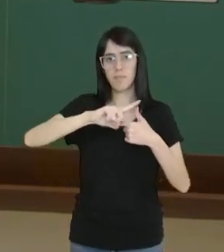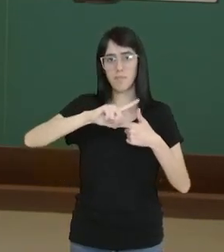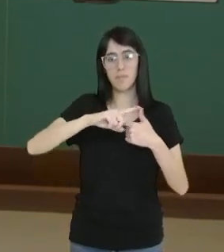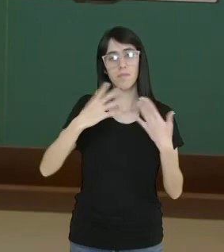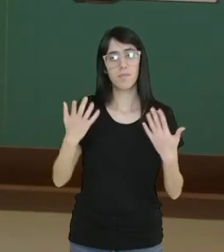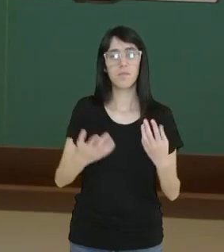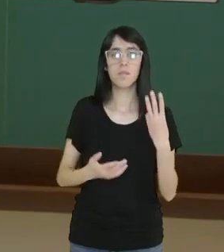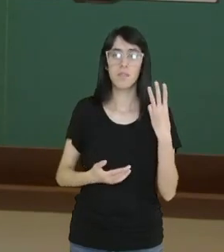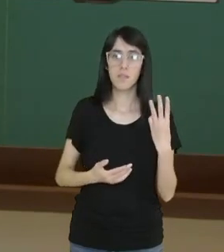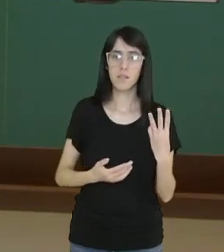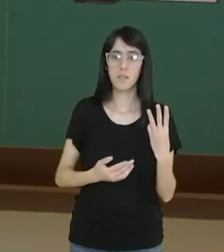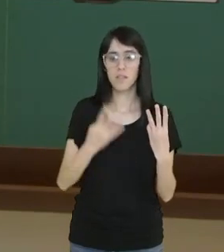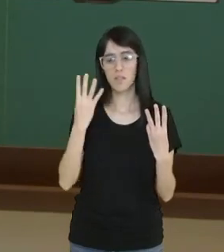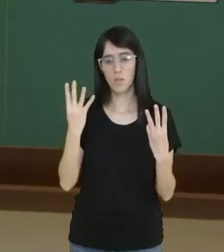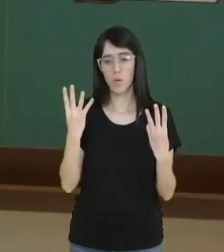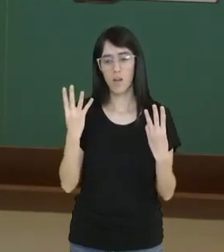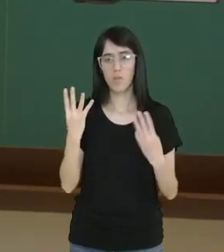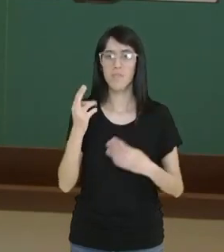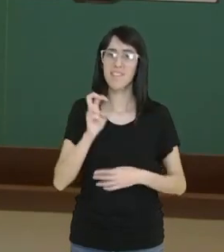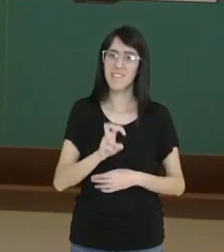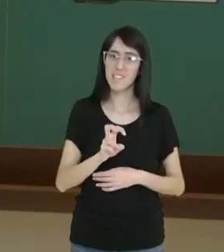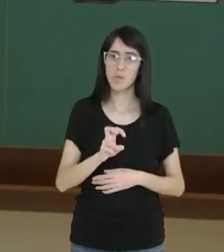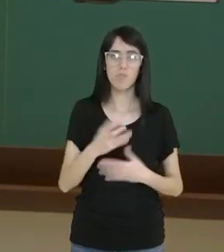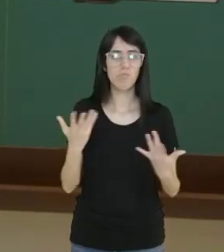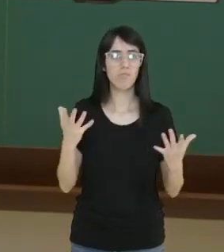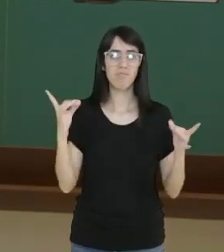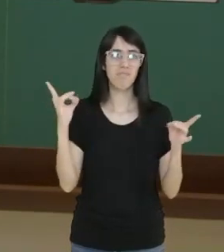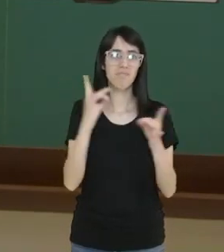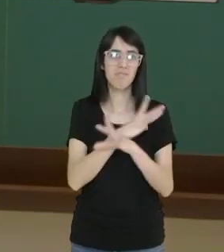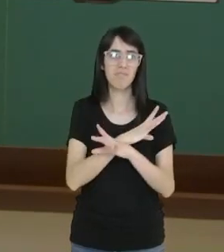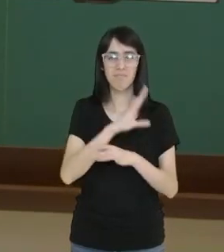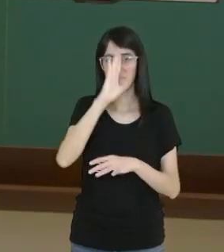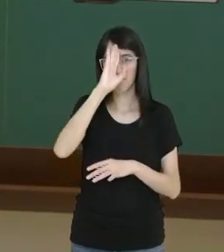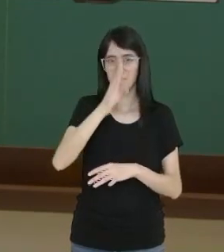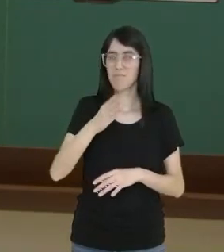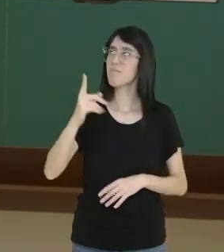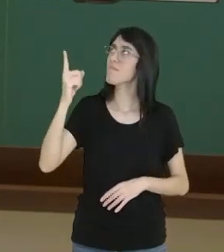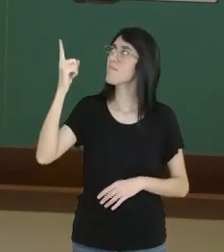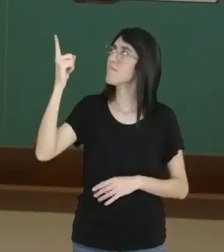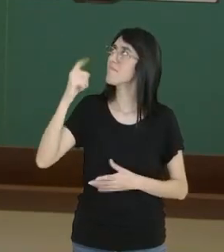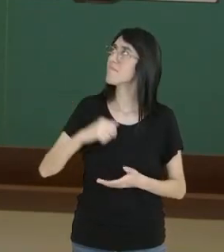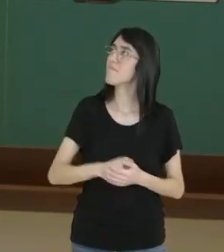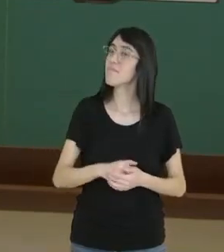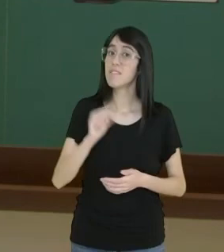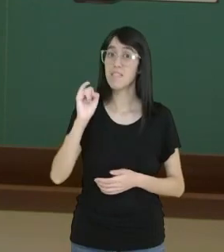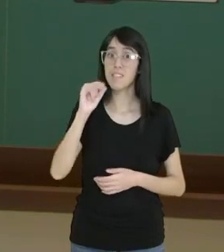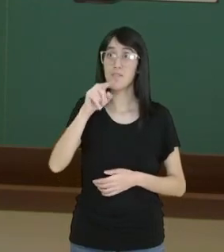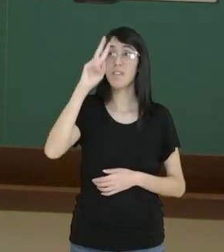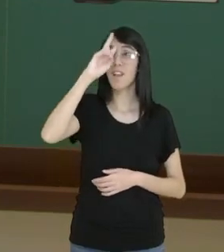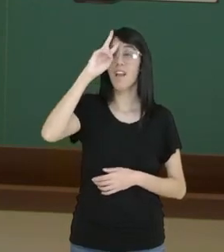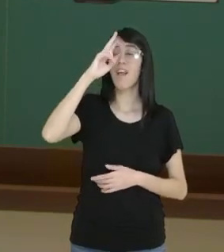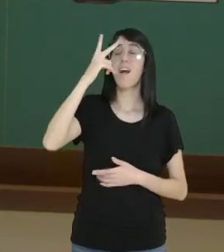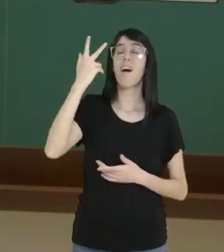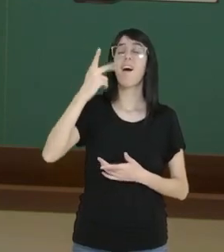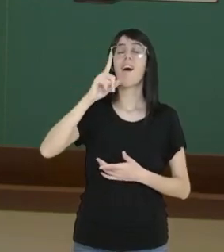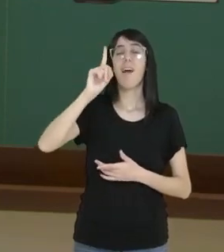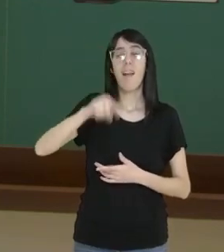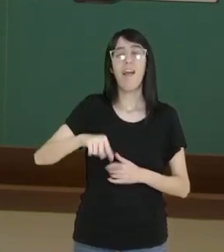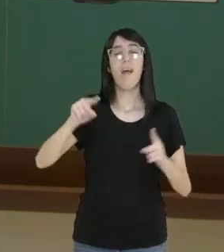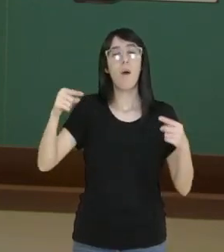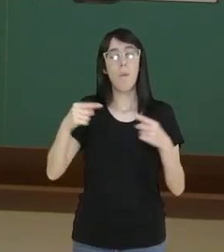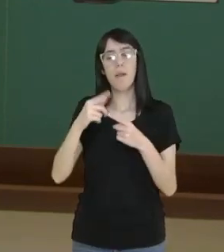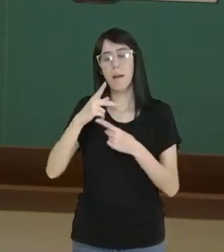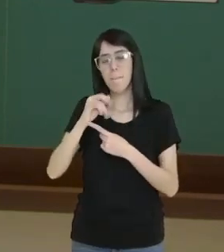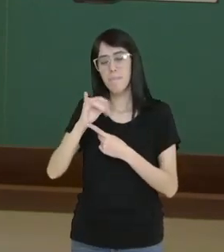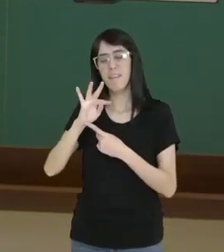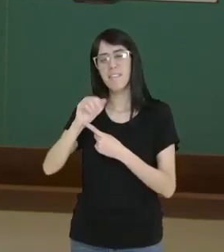3, 4, a hipotenusa 5. Então, não precisava nem fazer a conta, já podia ir direto lá, se você lembrasse que ele é um triângulo pitagórico,